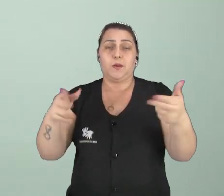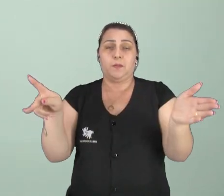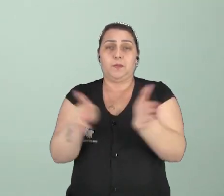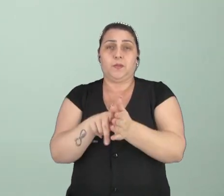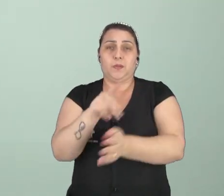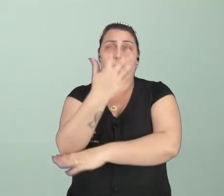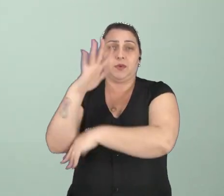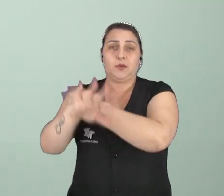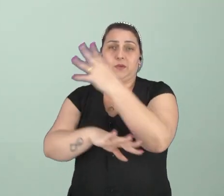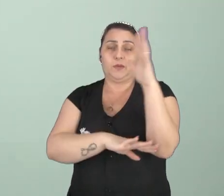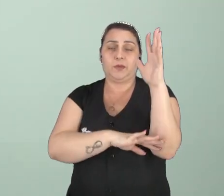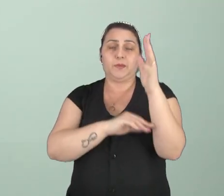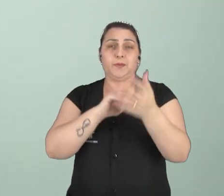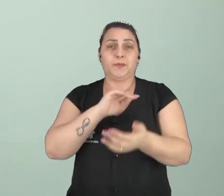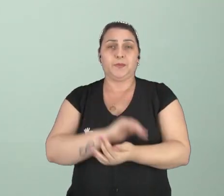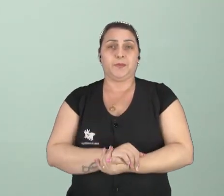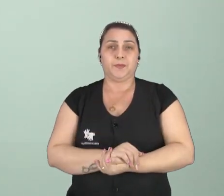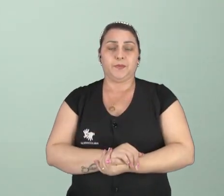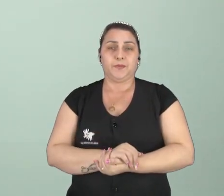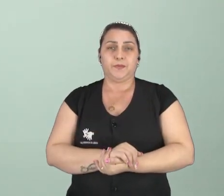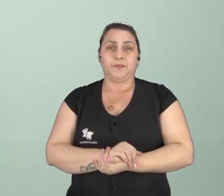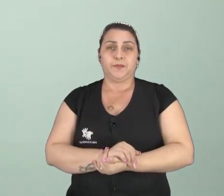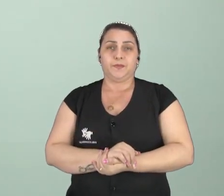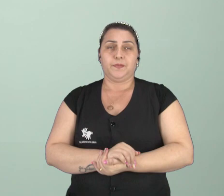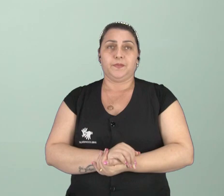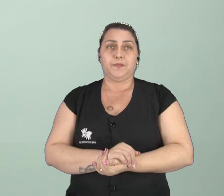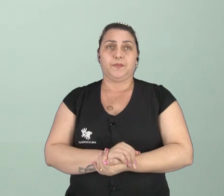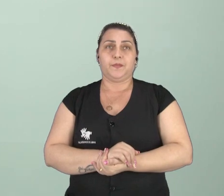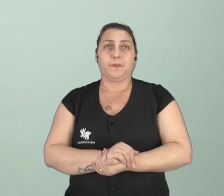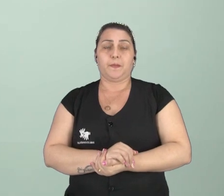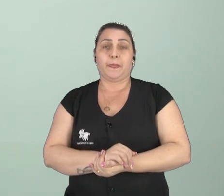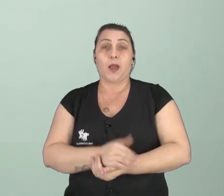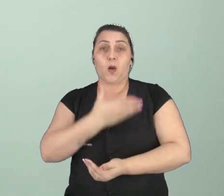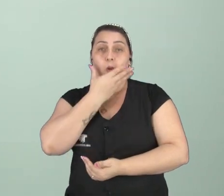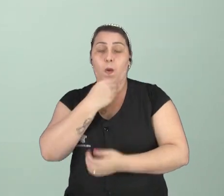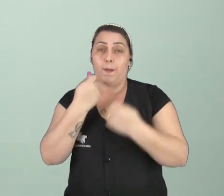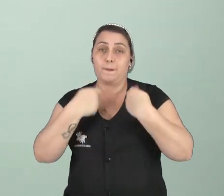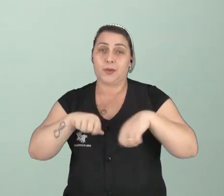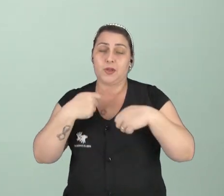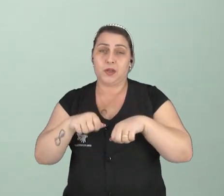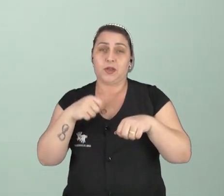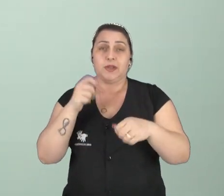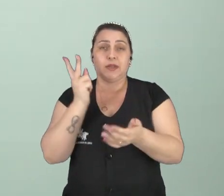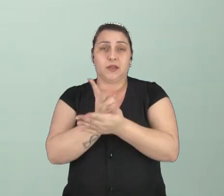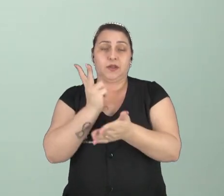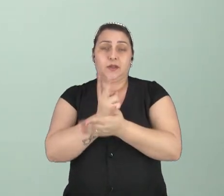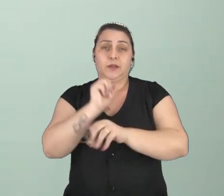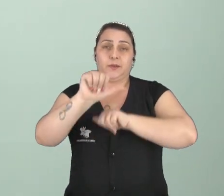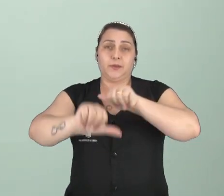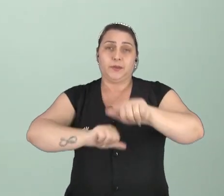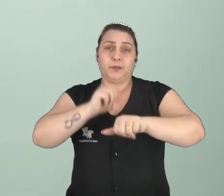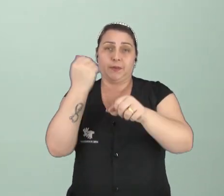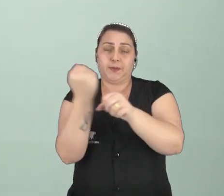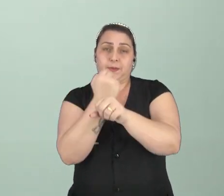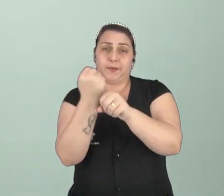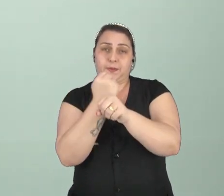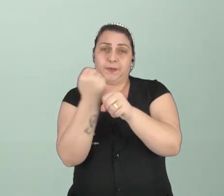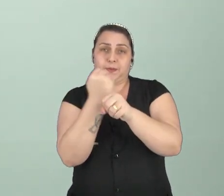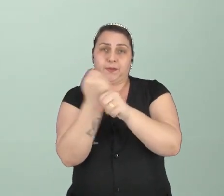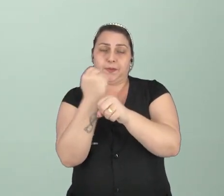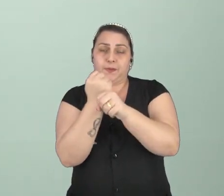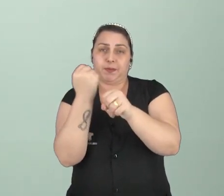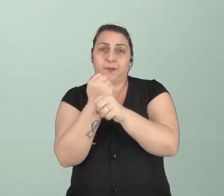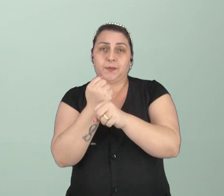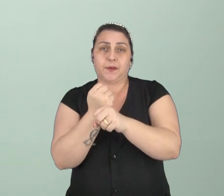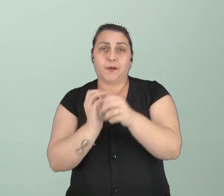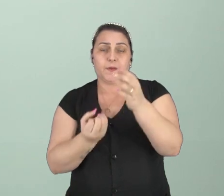própria natureza. Então, é tudo aquilo que a natureza dá. Então, à medida que o homem vai necessitando cada vez mais construir, cada vez